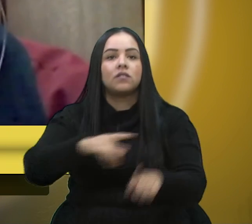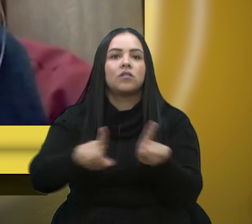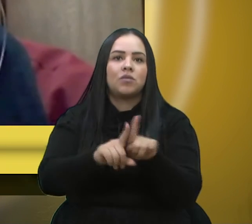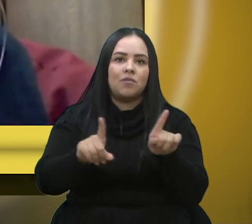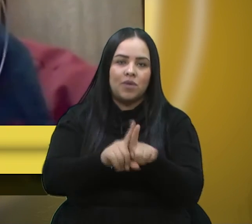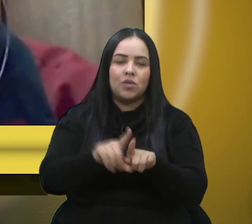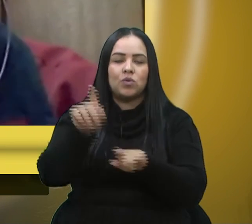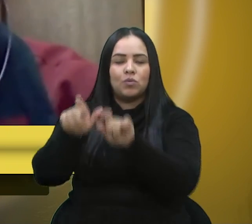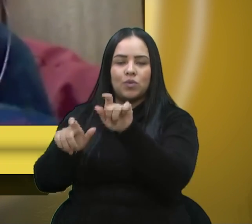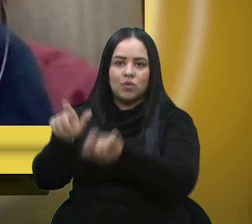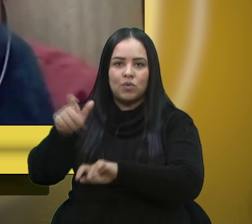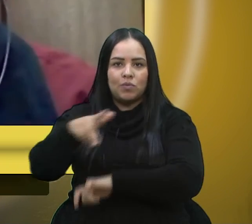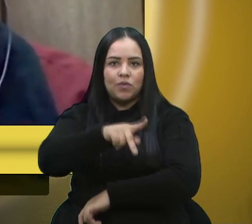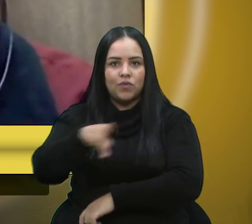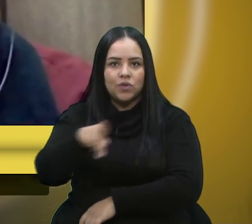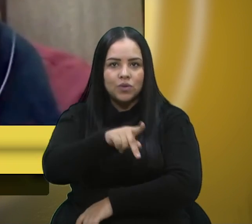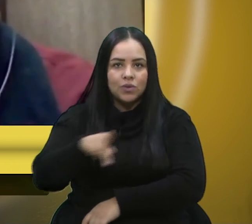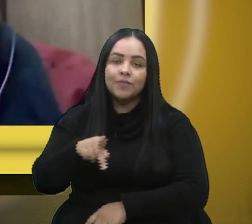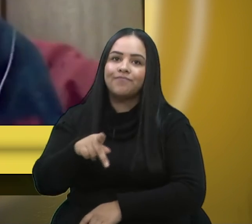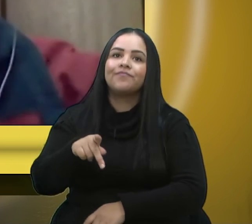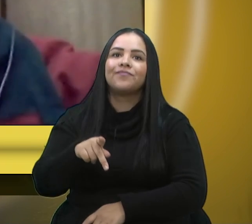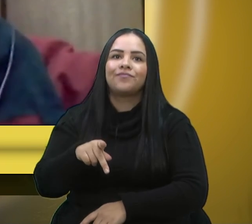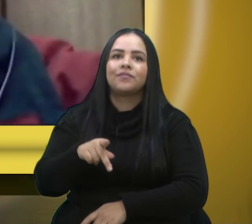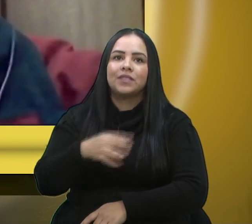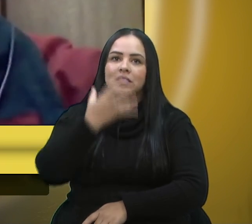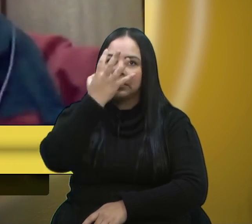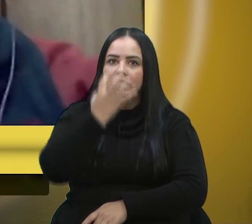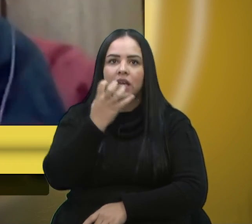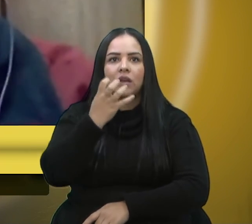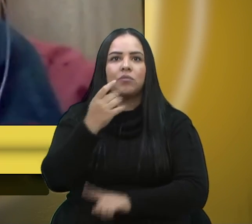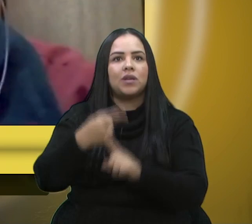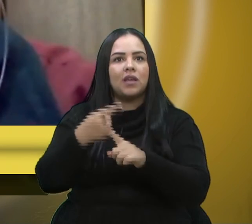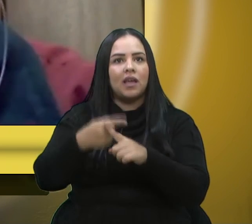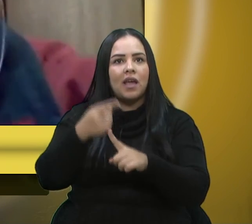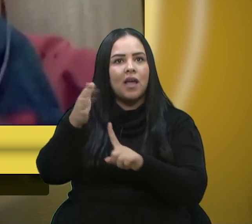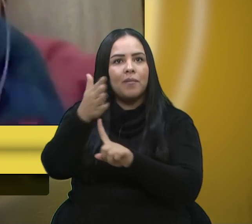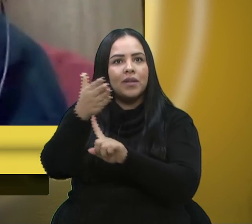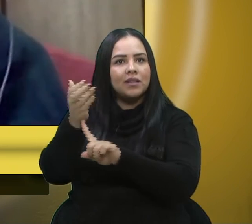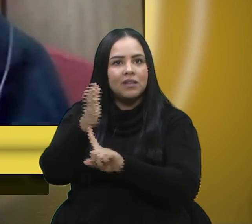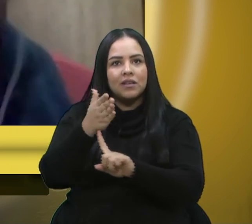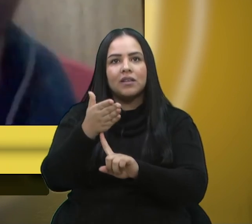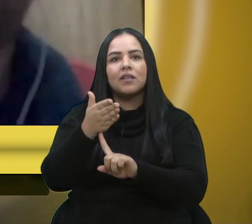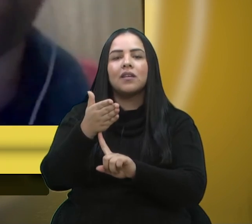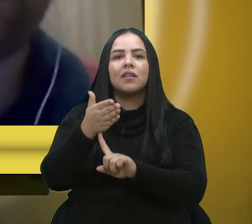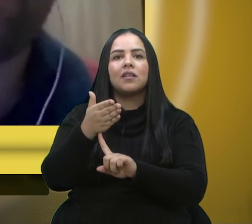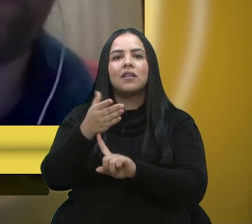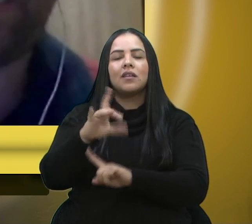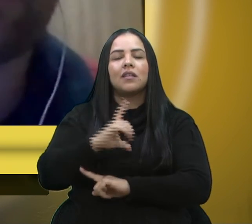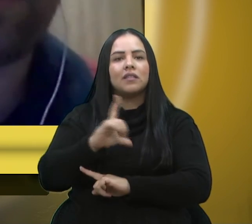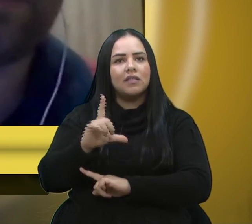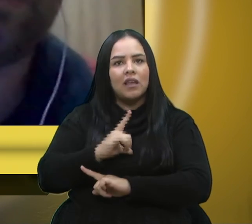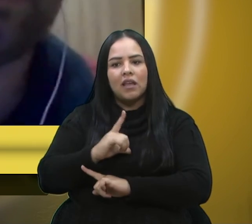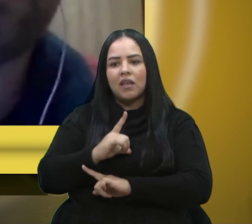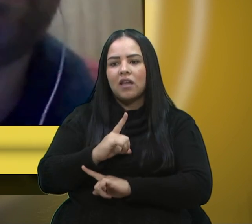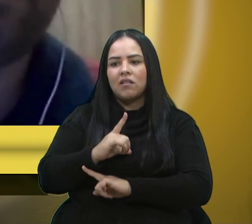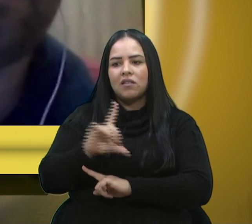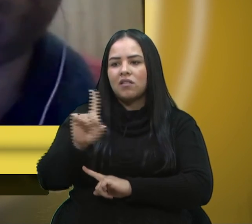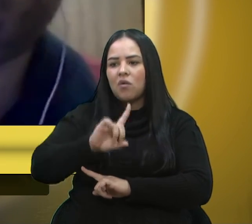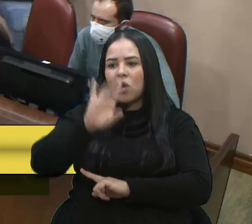professores. Então, sinceramente, as bandeiras, não existe mais critério e ninguém mais acredita nas bandeiras. Obrigado, senhor presidente.